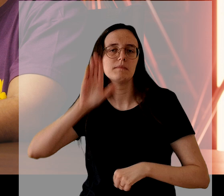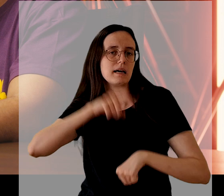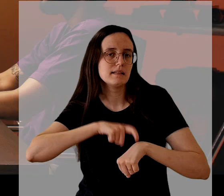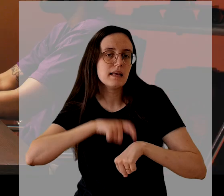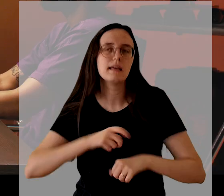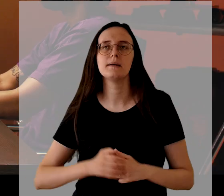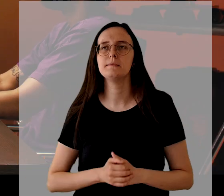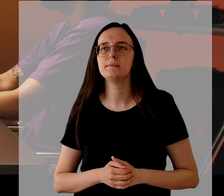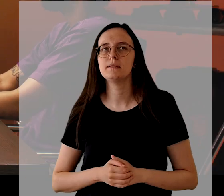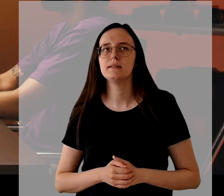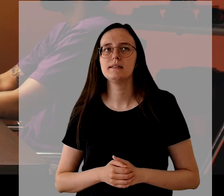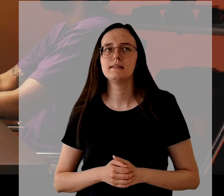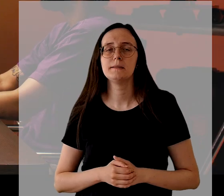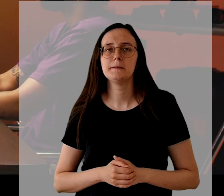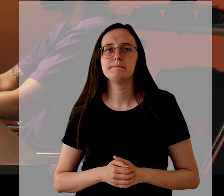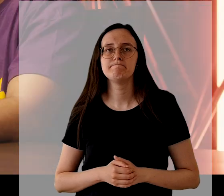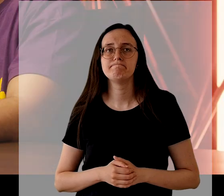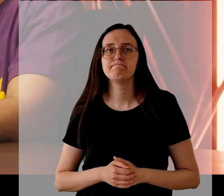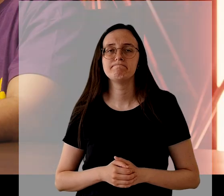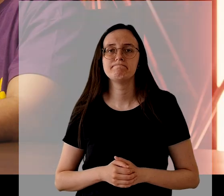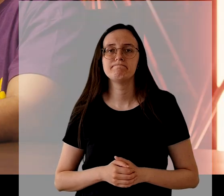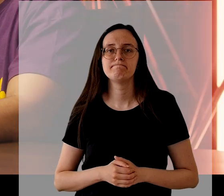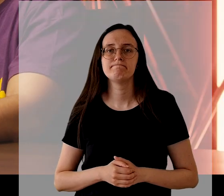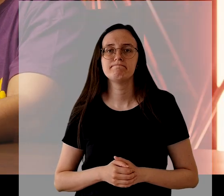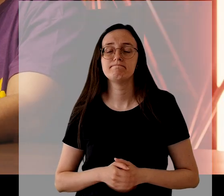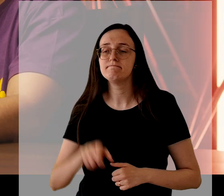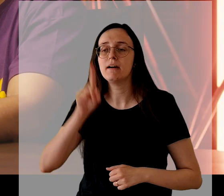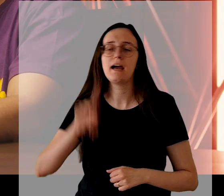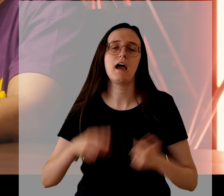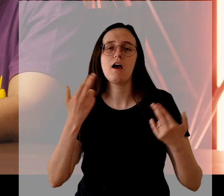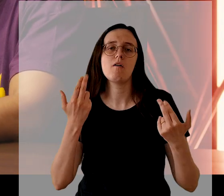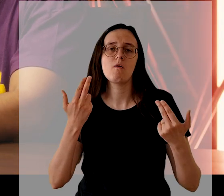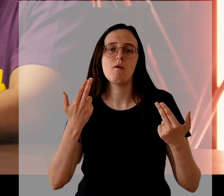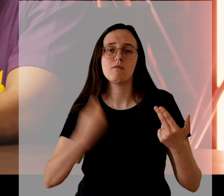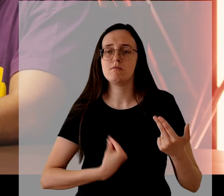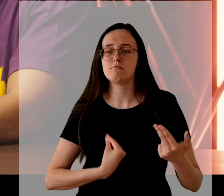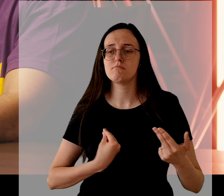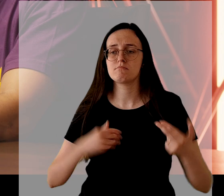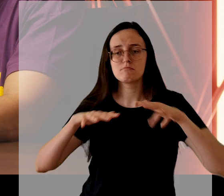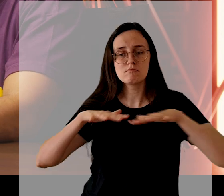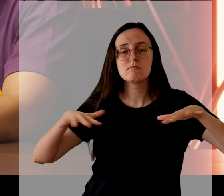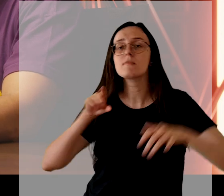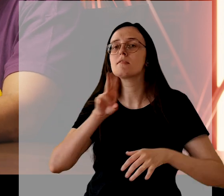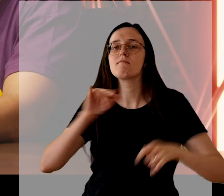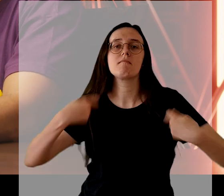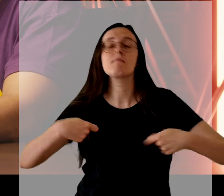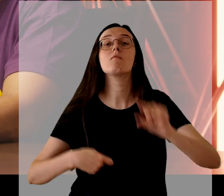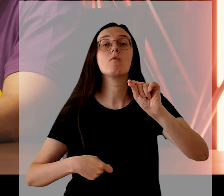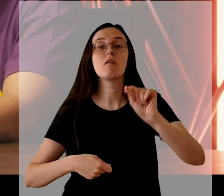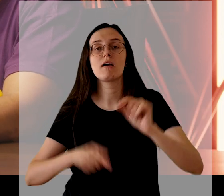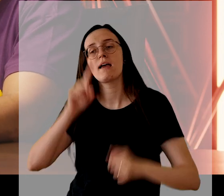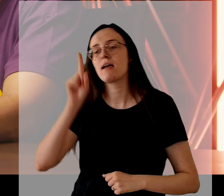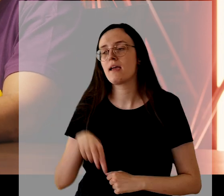mais tempo, mas é uma plataforma que por si só ela vai precisar